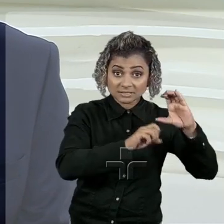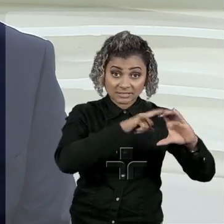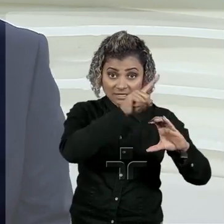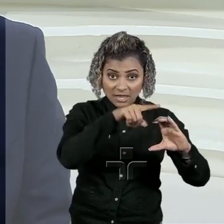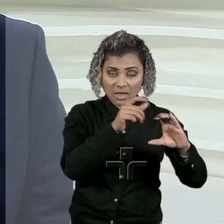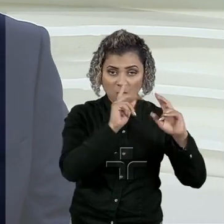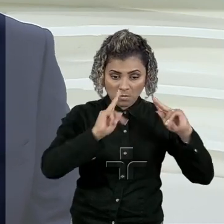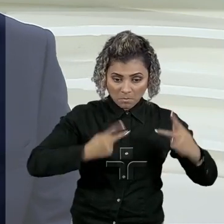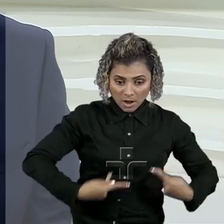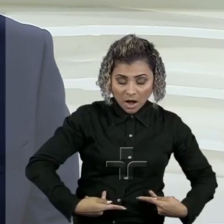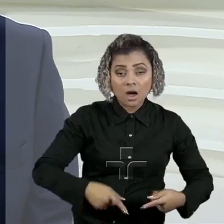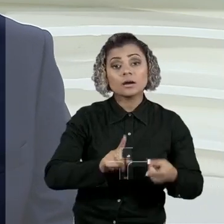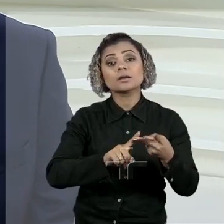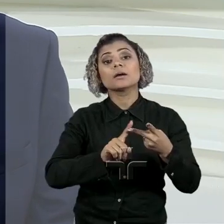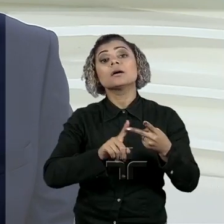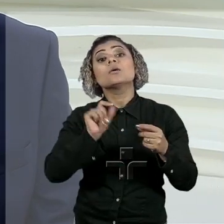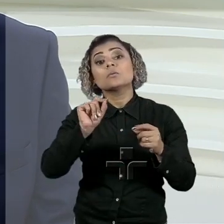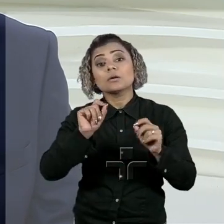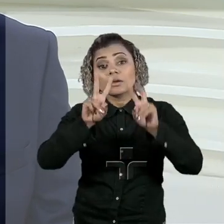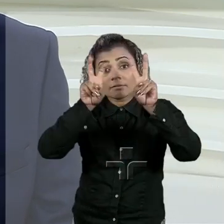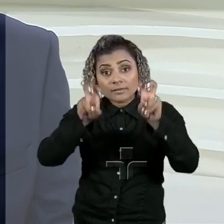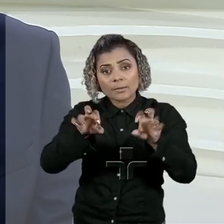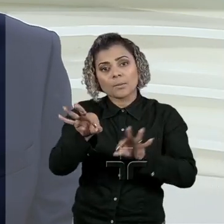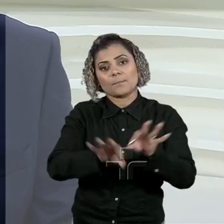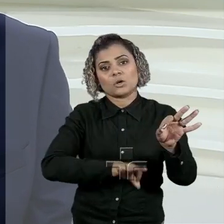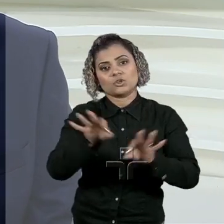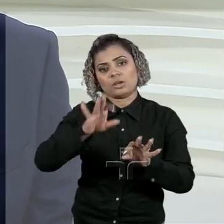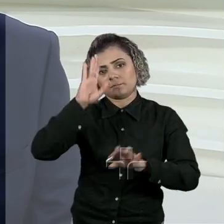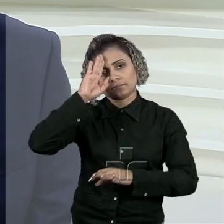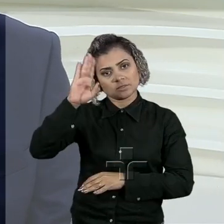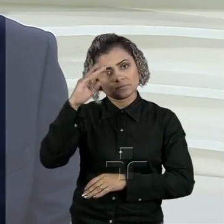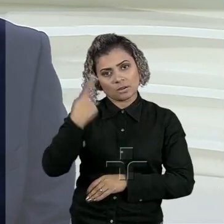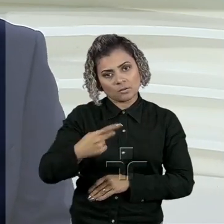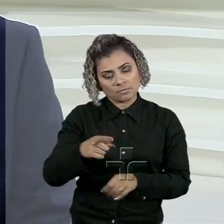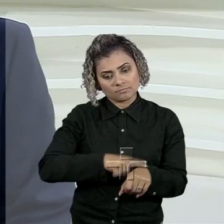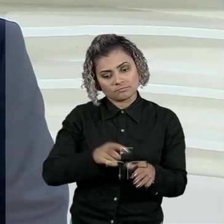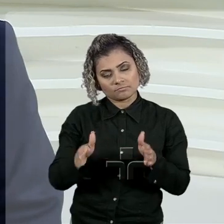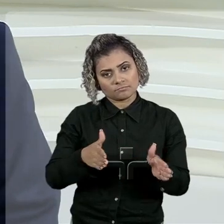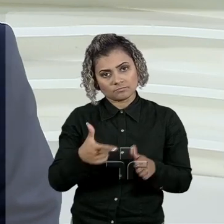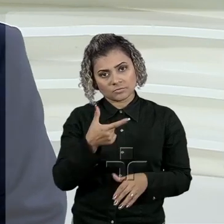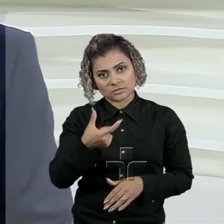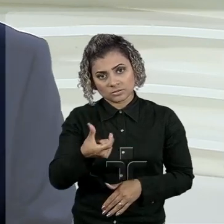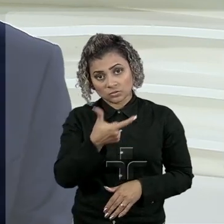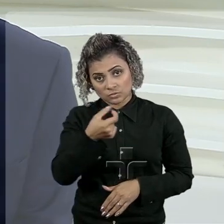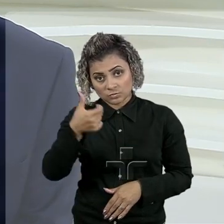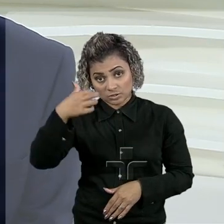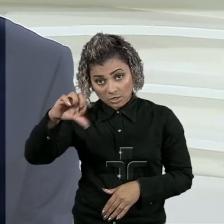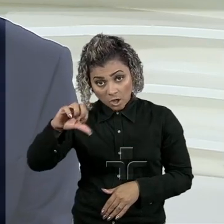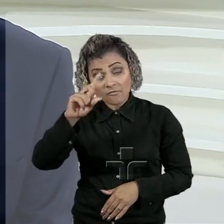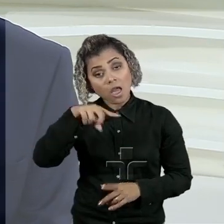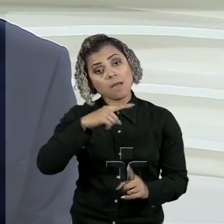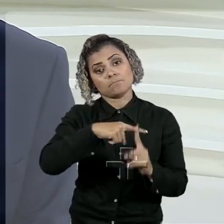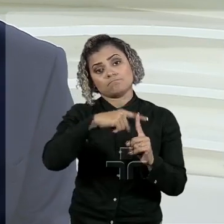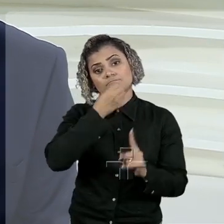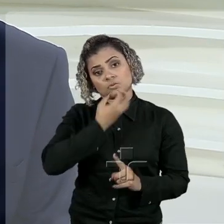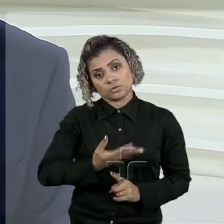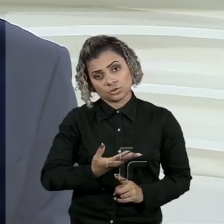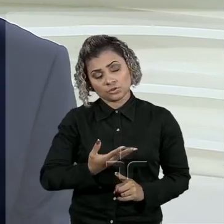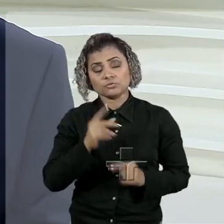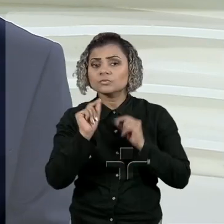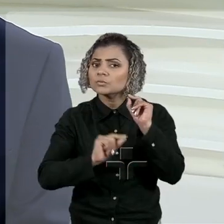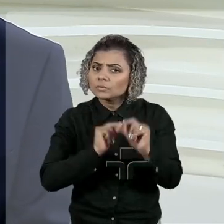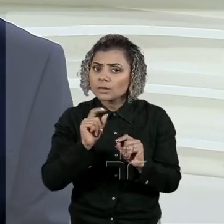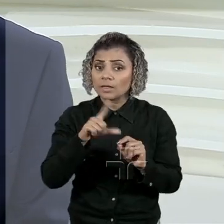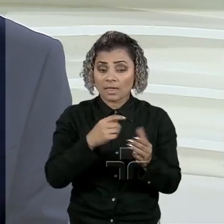no nono ano, coisa que vai ser feita como projeto piloto neste momento, neste ano, o que é um dado positivo, ajustar